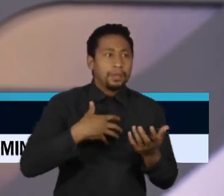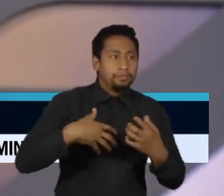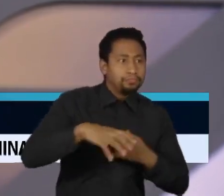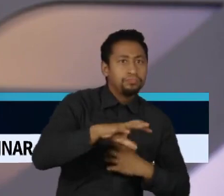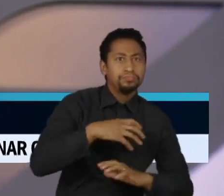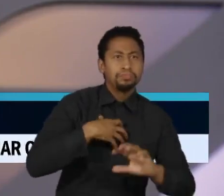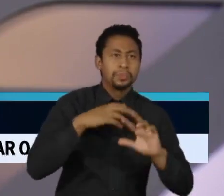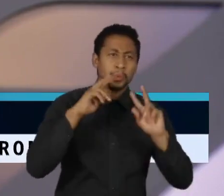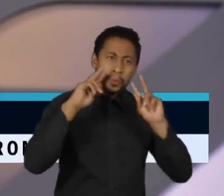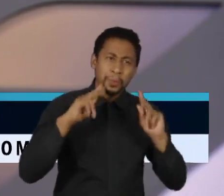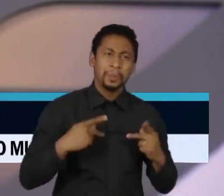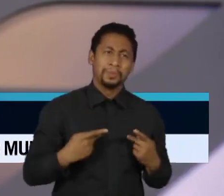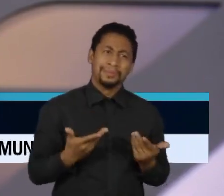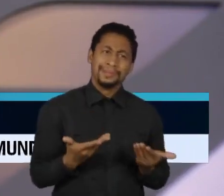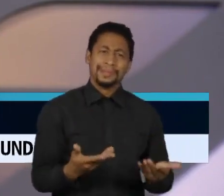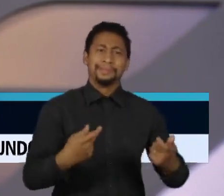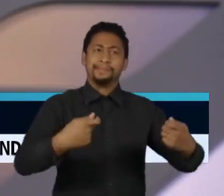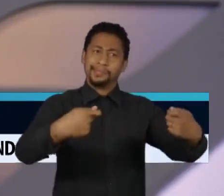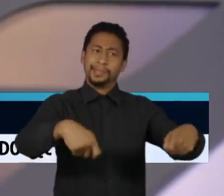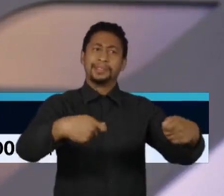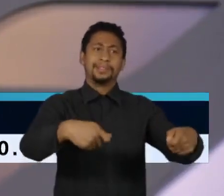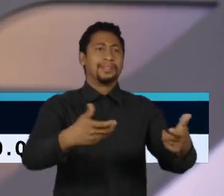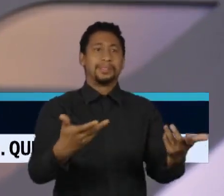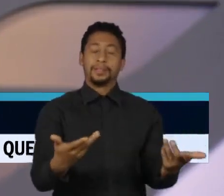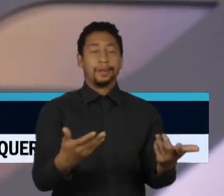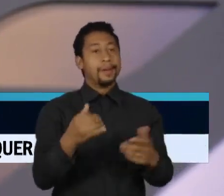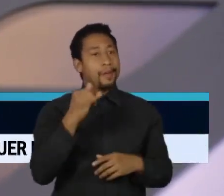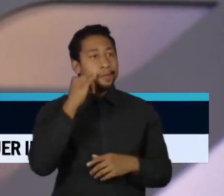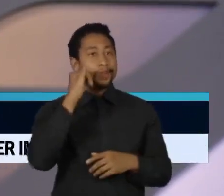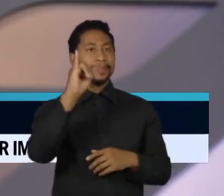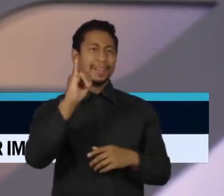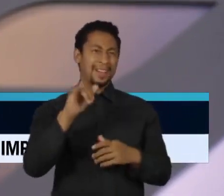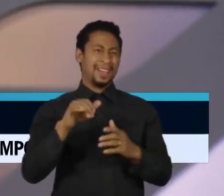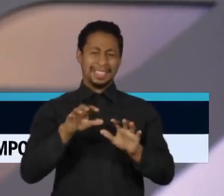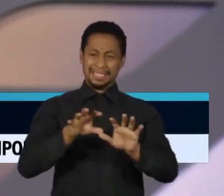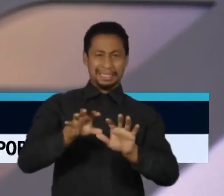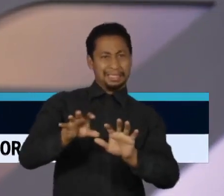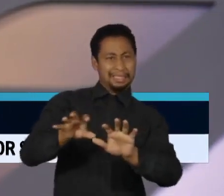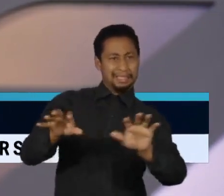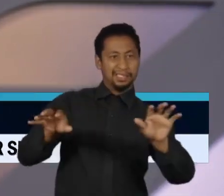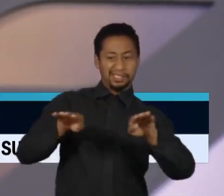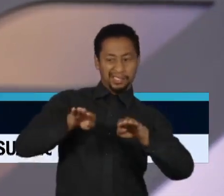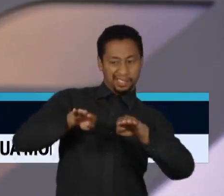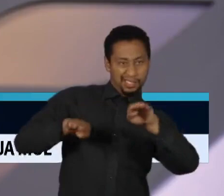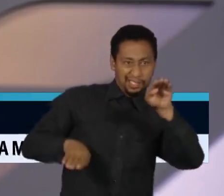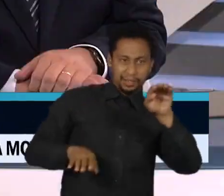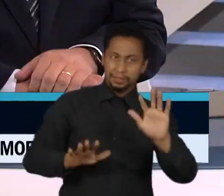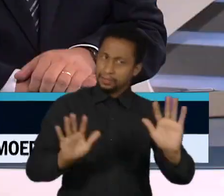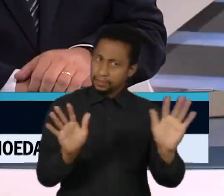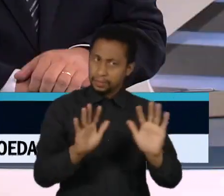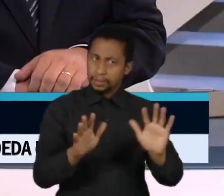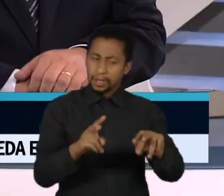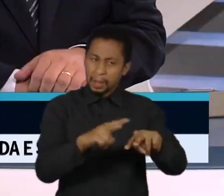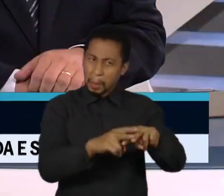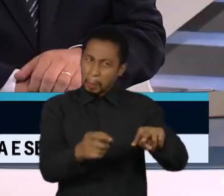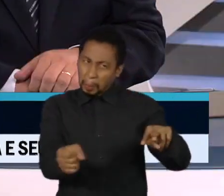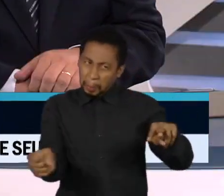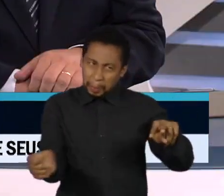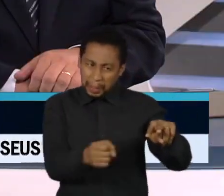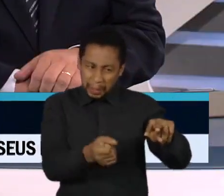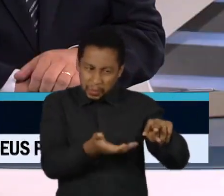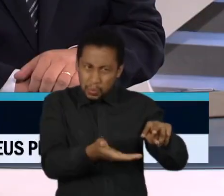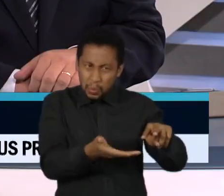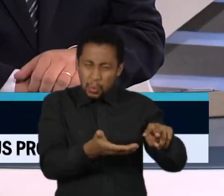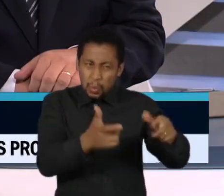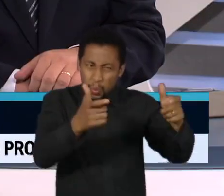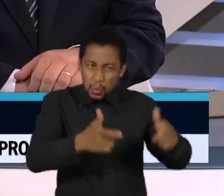A gente precisa romper esses paradigmas, não é? Lugar de cárcere não deve ser um lugar exclusivo